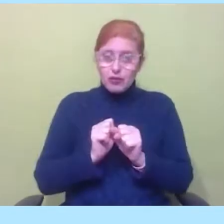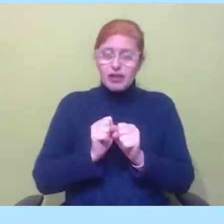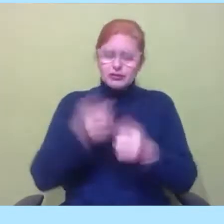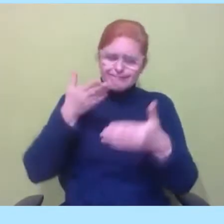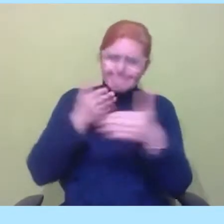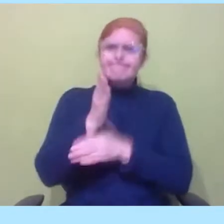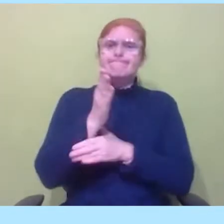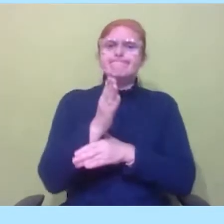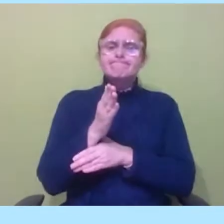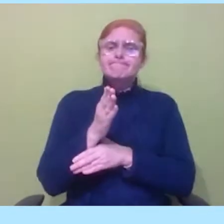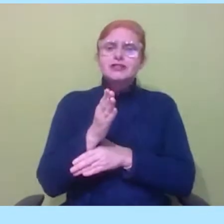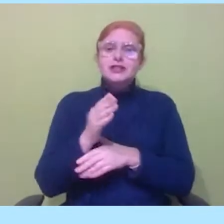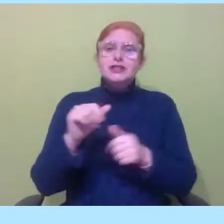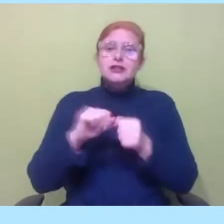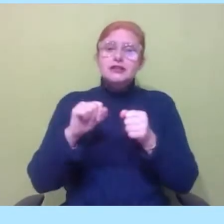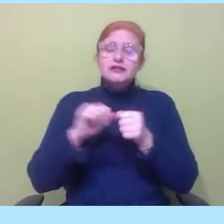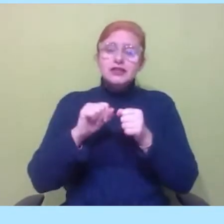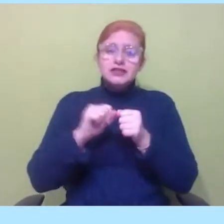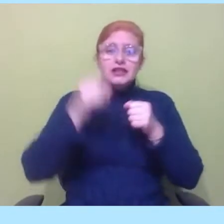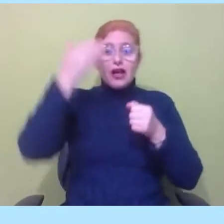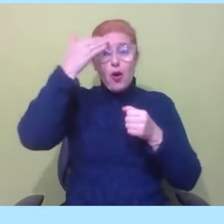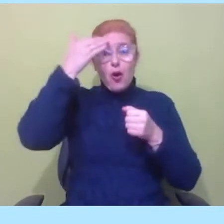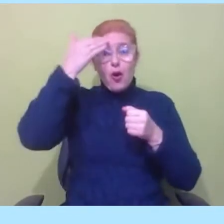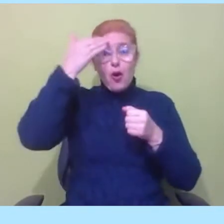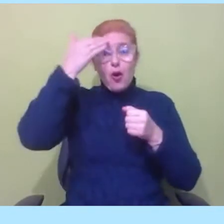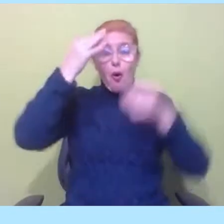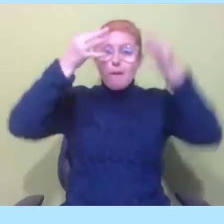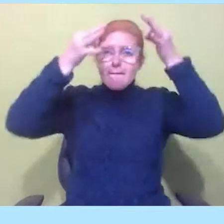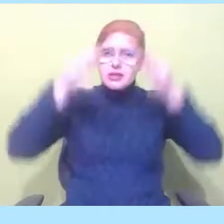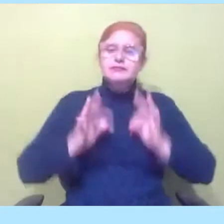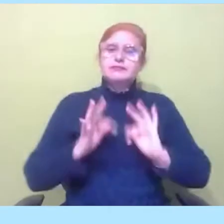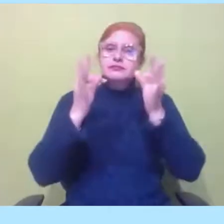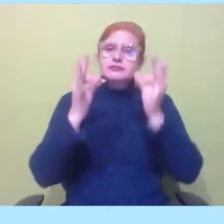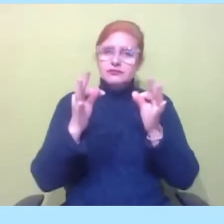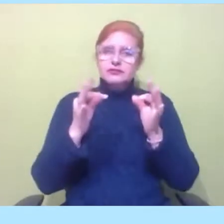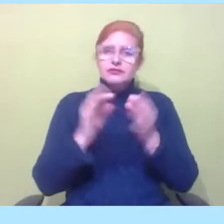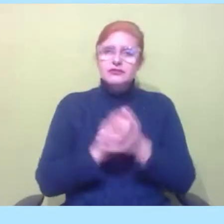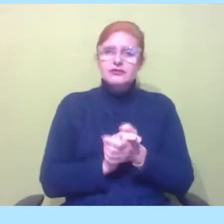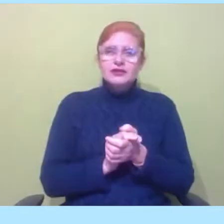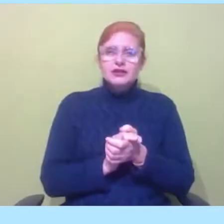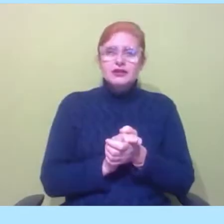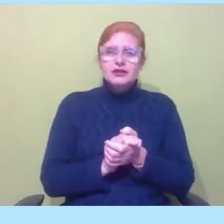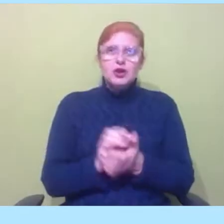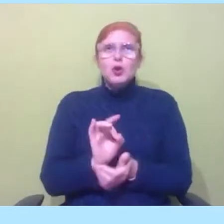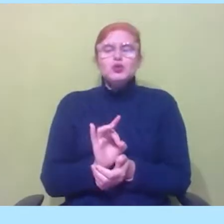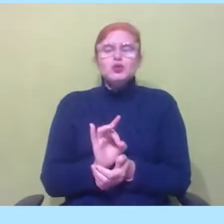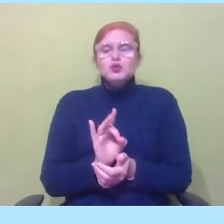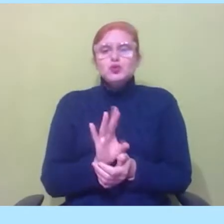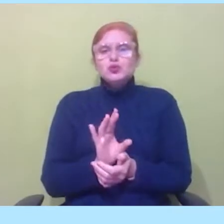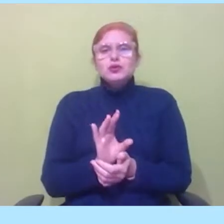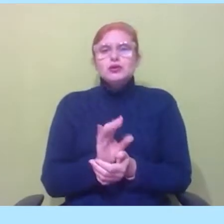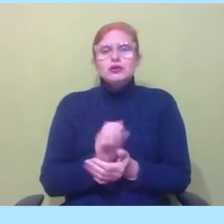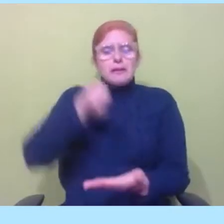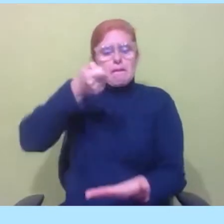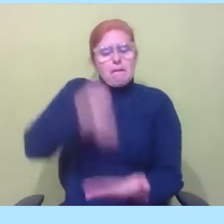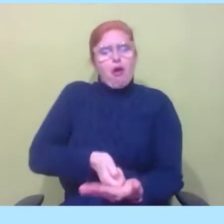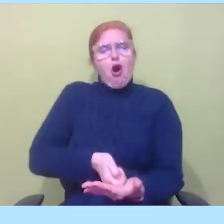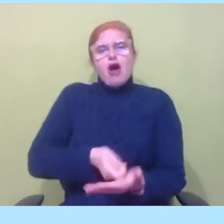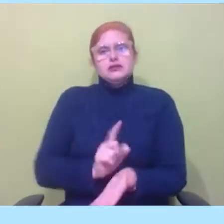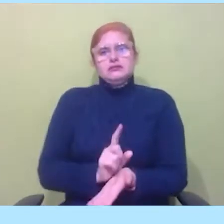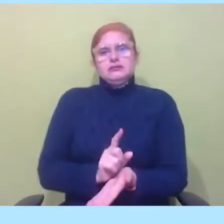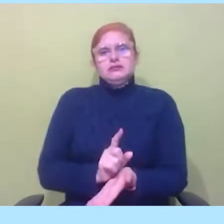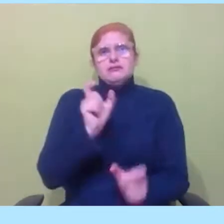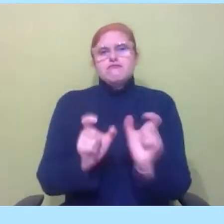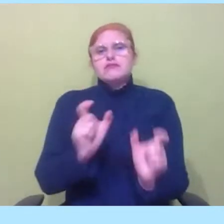com que essa compreensão de tecnologia ela não seja imposta também para as pessoas que